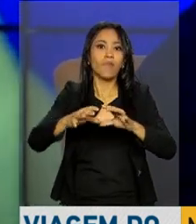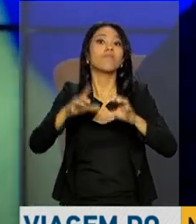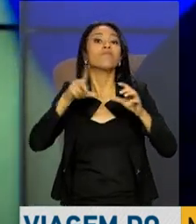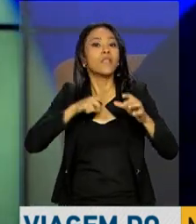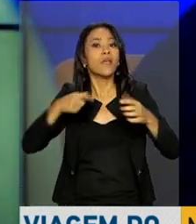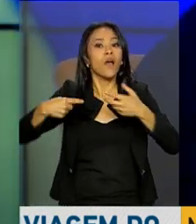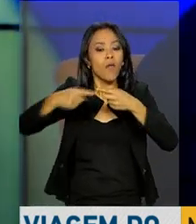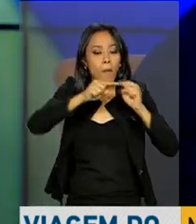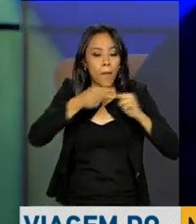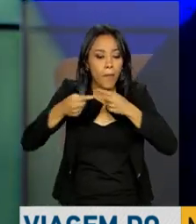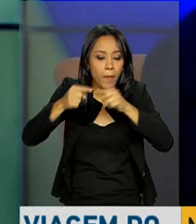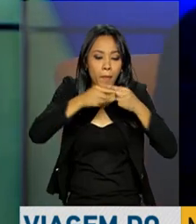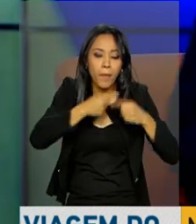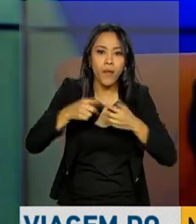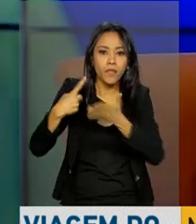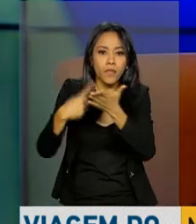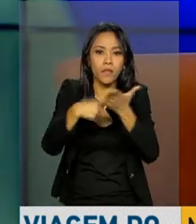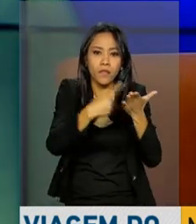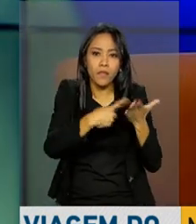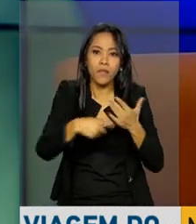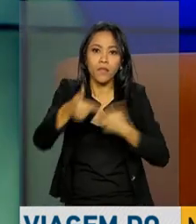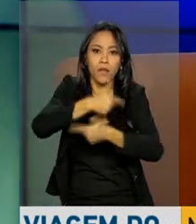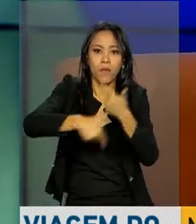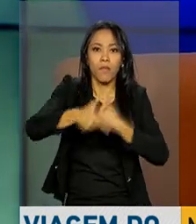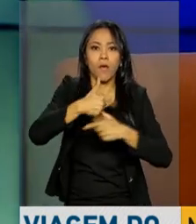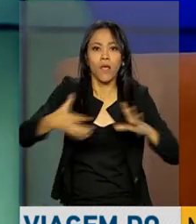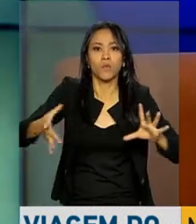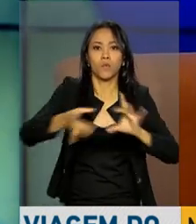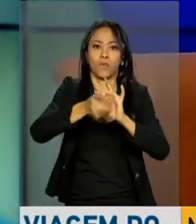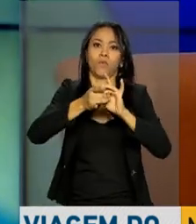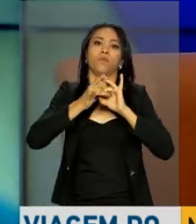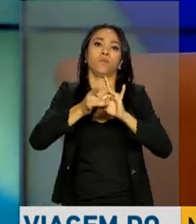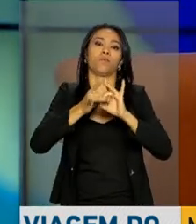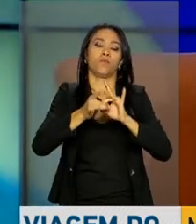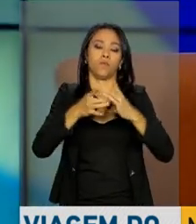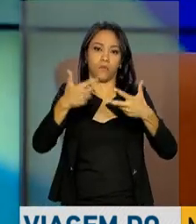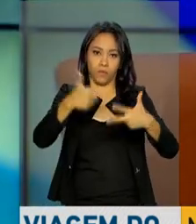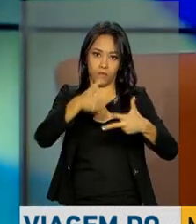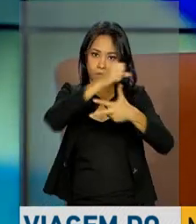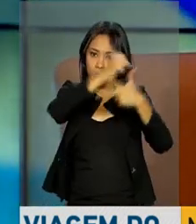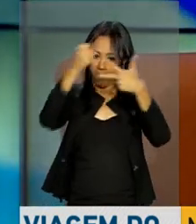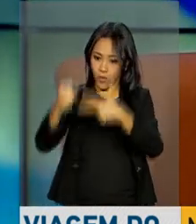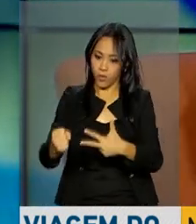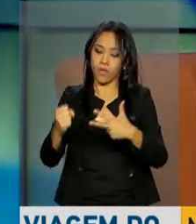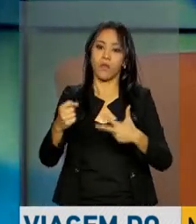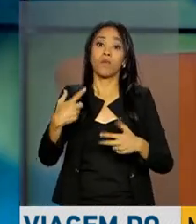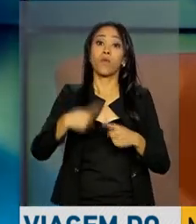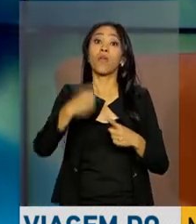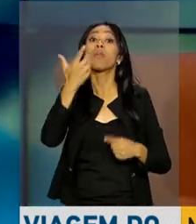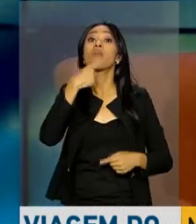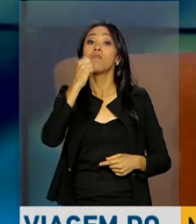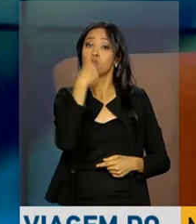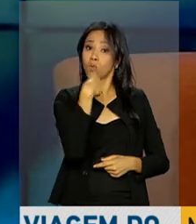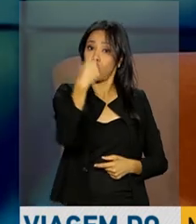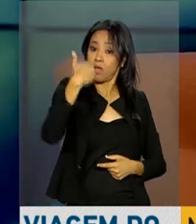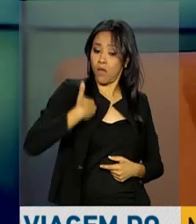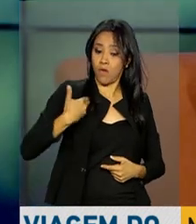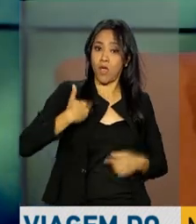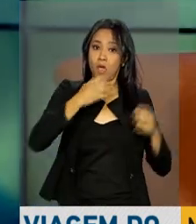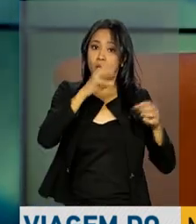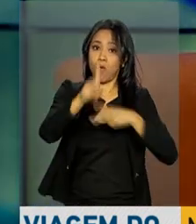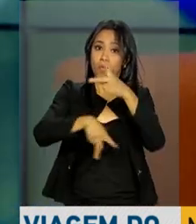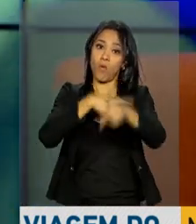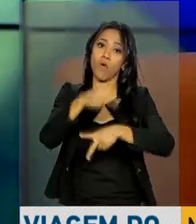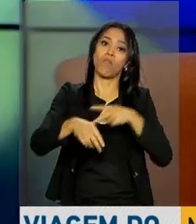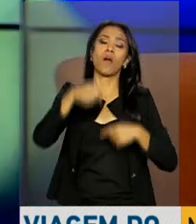harmonia, porque o poder é um só, o poder não é meu. Eu sou autoridade constituída. A autoridade mesmo é do povo. Aqui nos Estados Unidos,